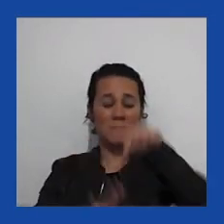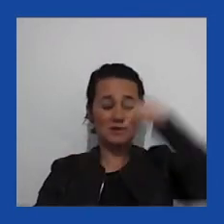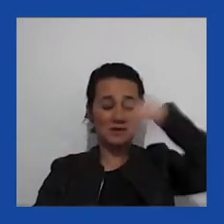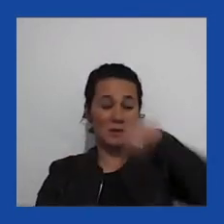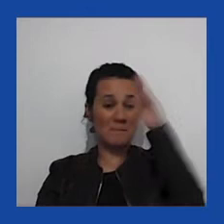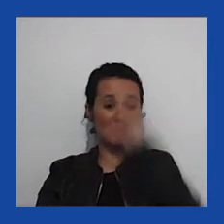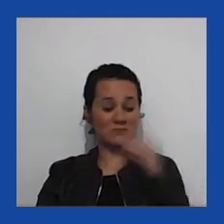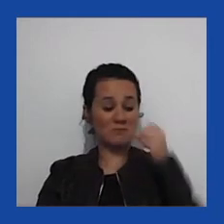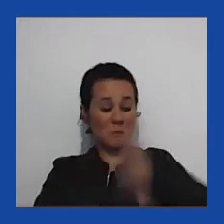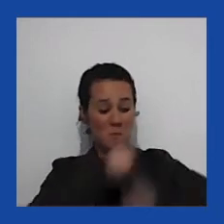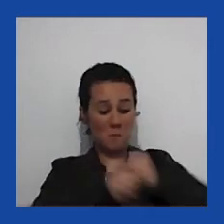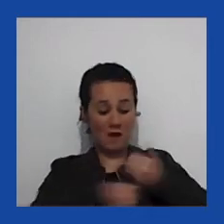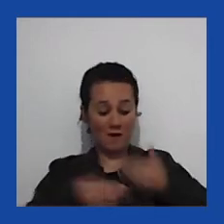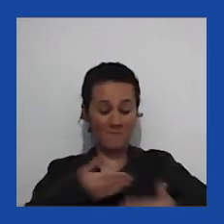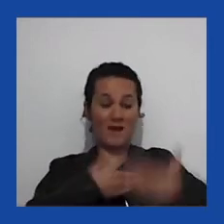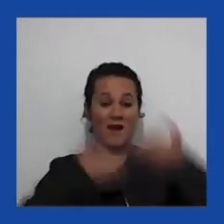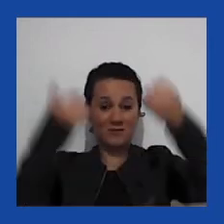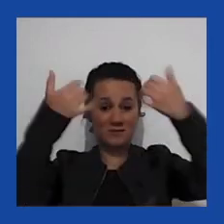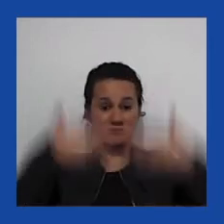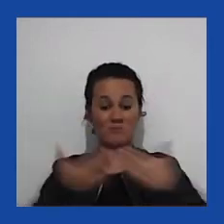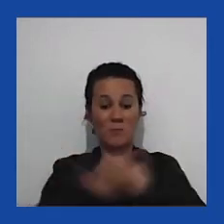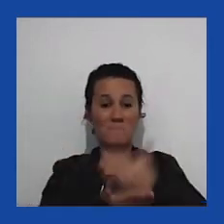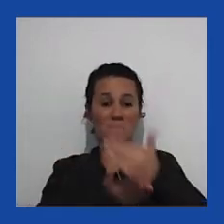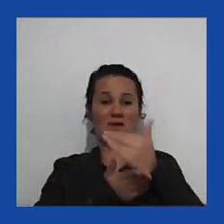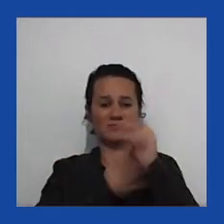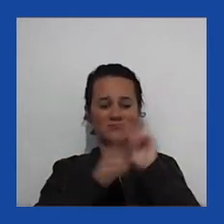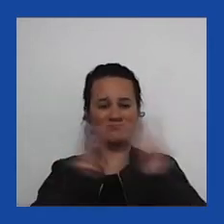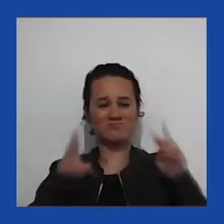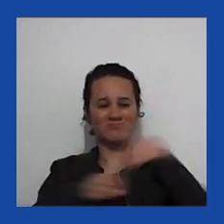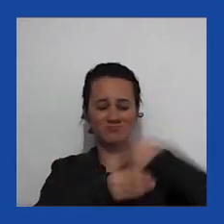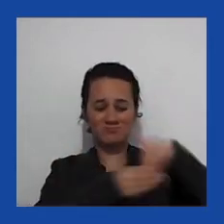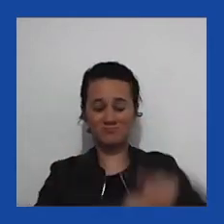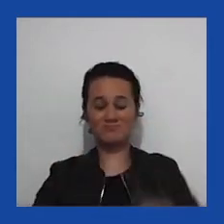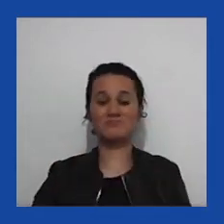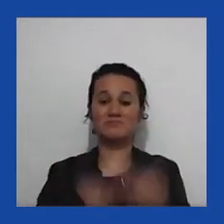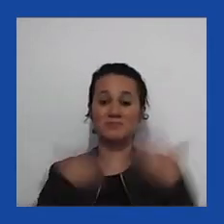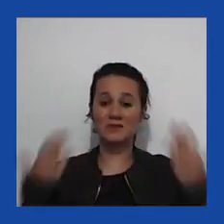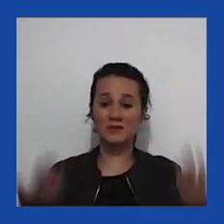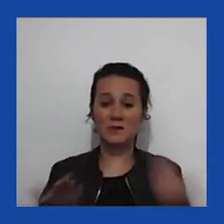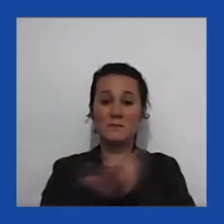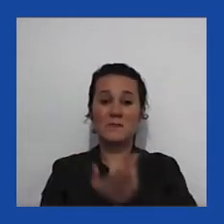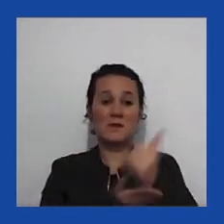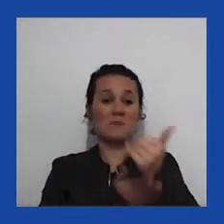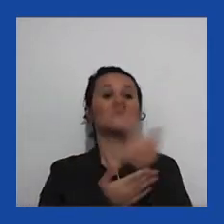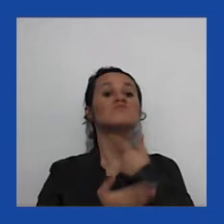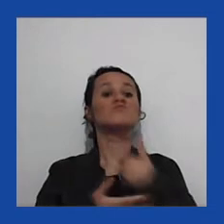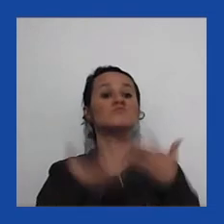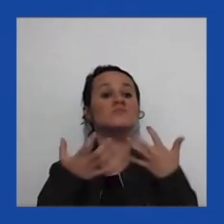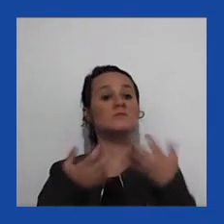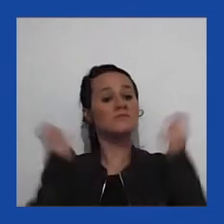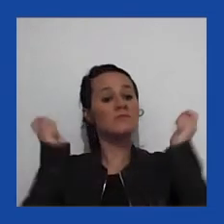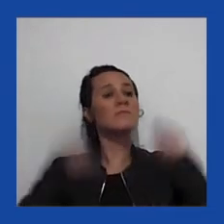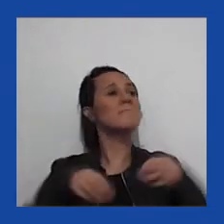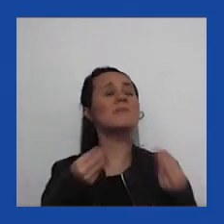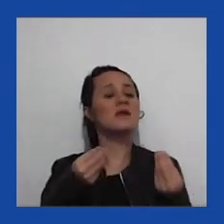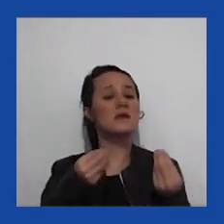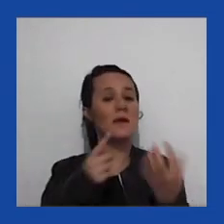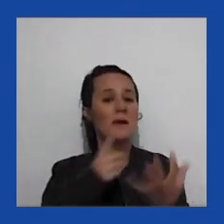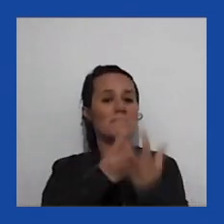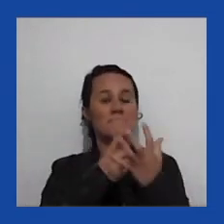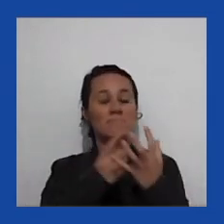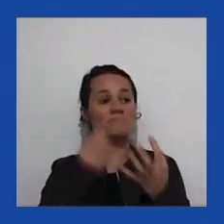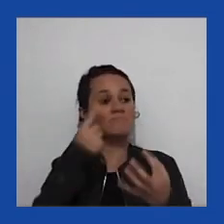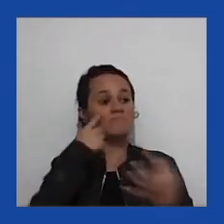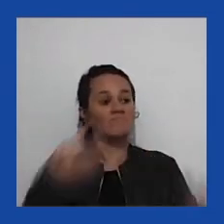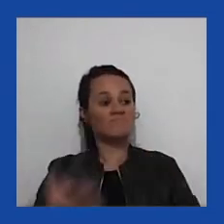de eleição, como a Roxana já comentou. Para isso, para que nós queremos fazer isso? Para gerar um impacto, né? Um impacto